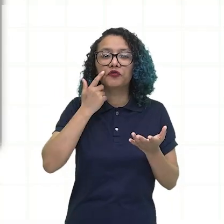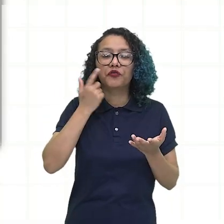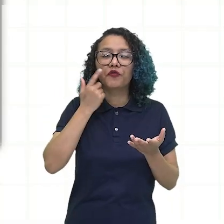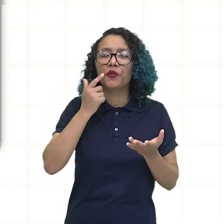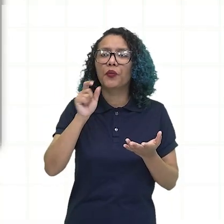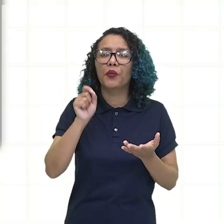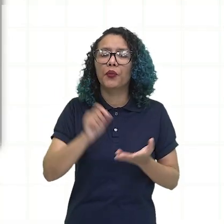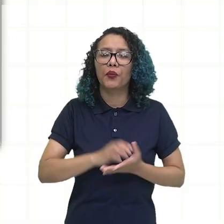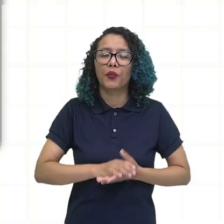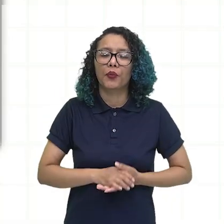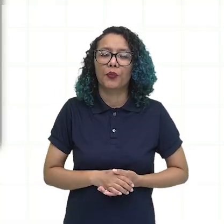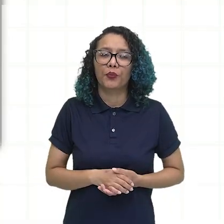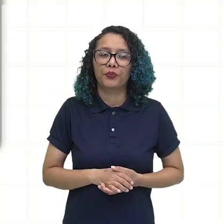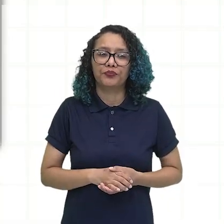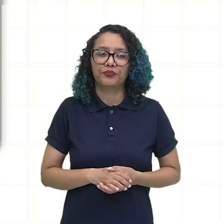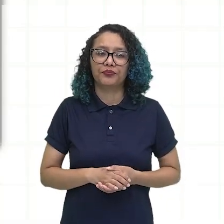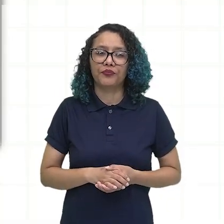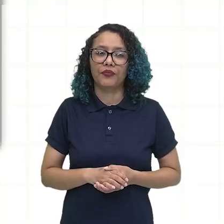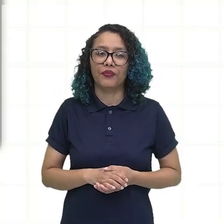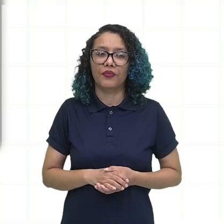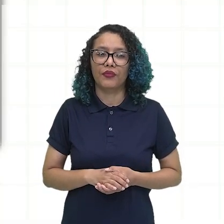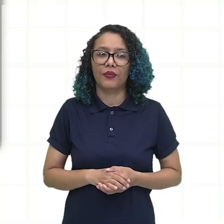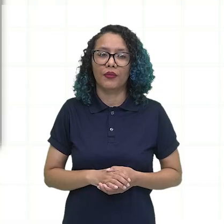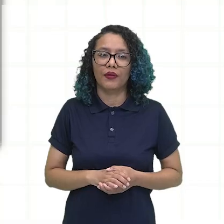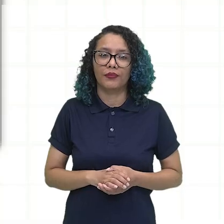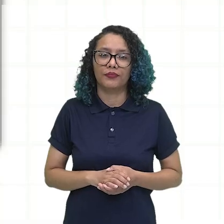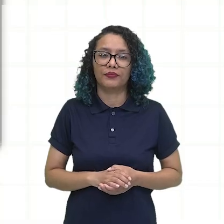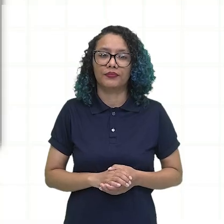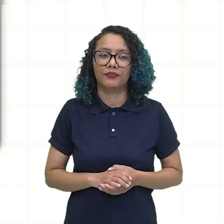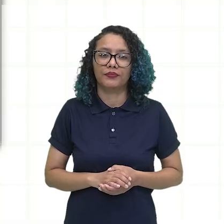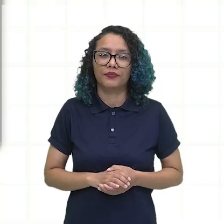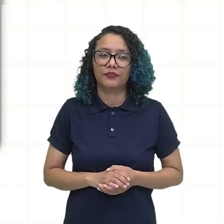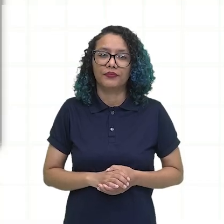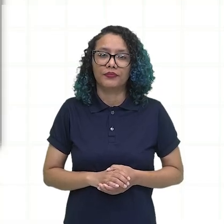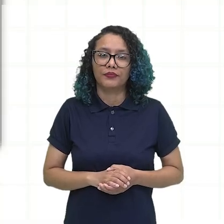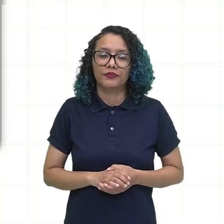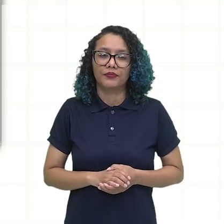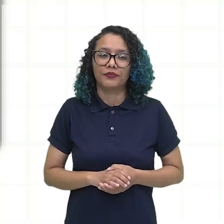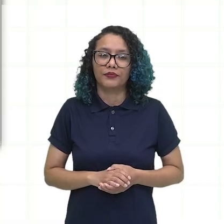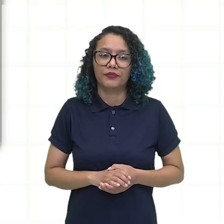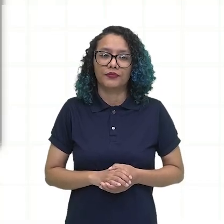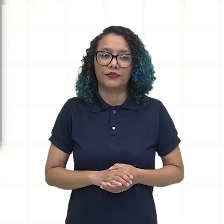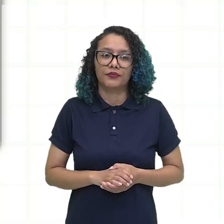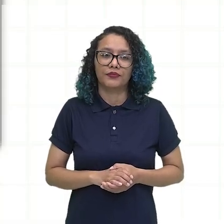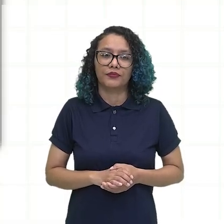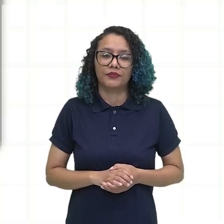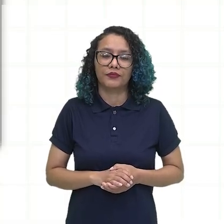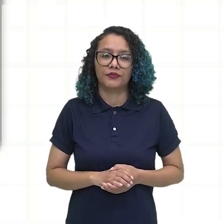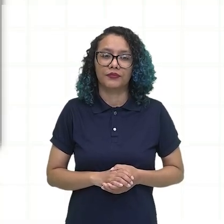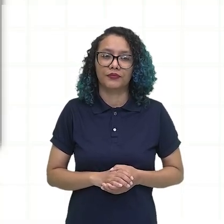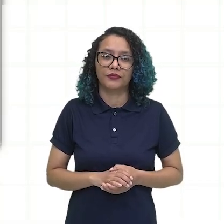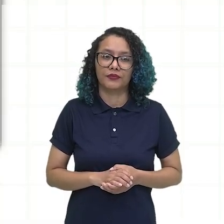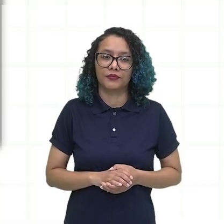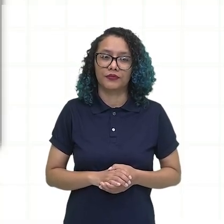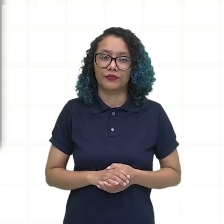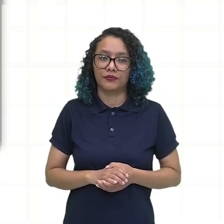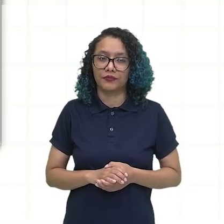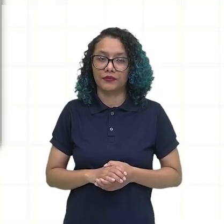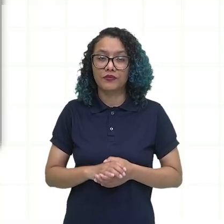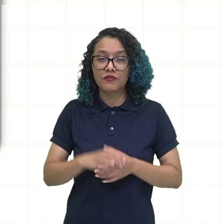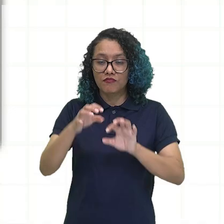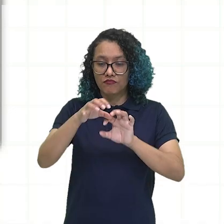momento já depois que o nosso continente já havia